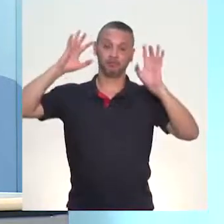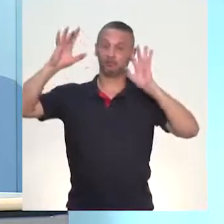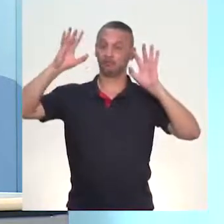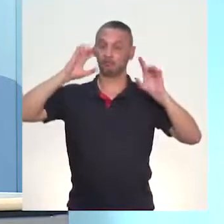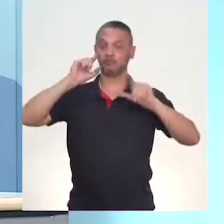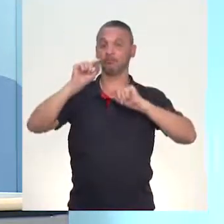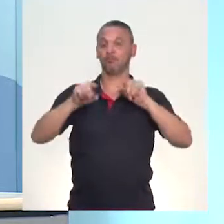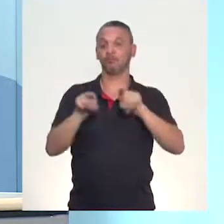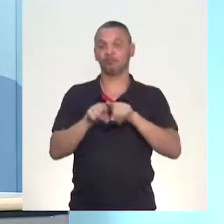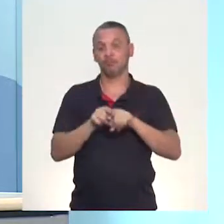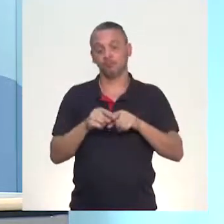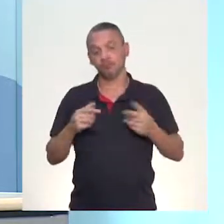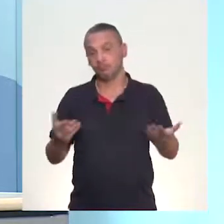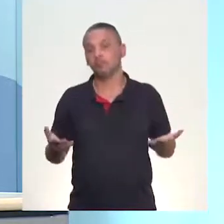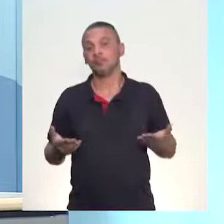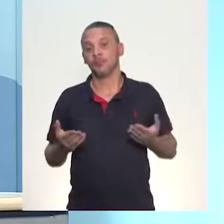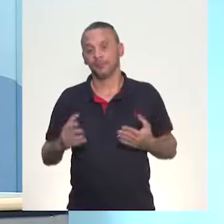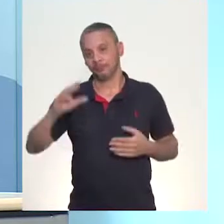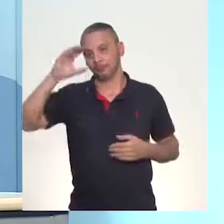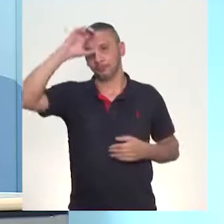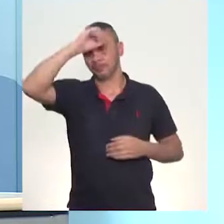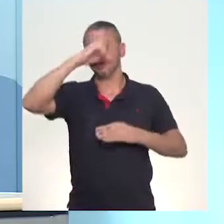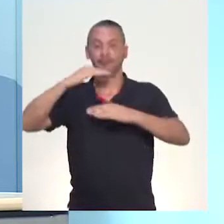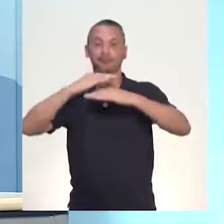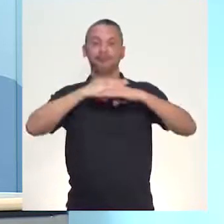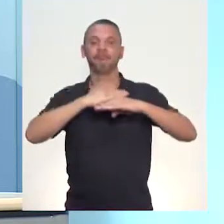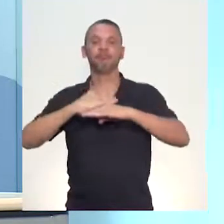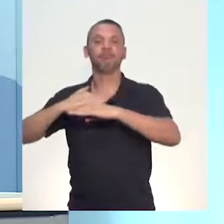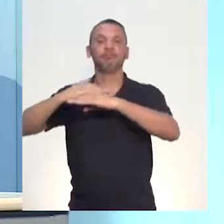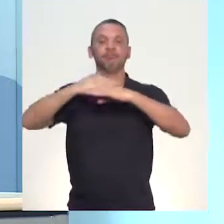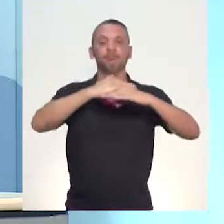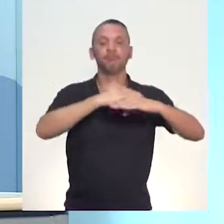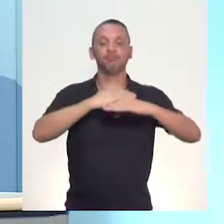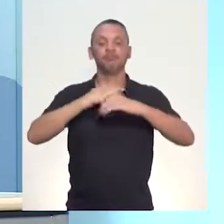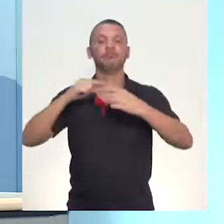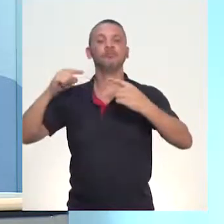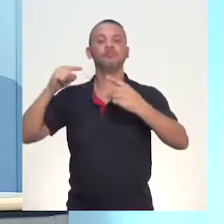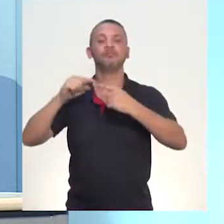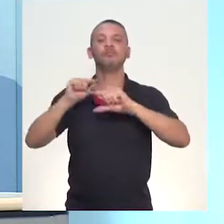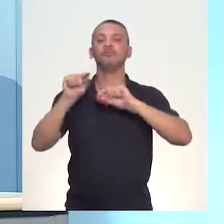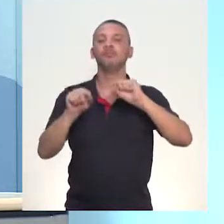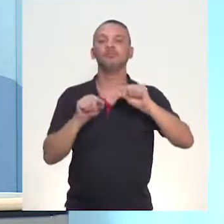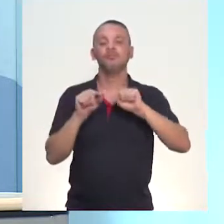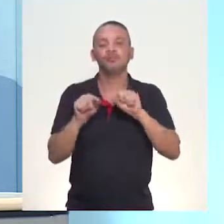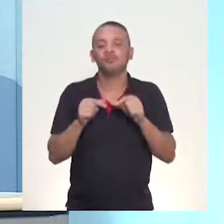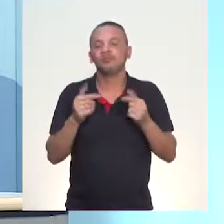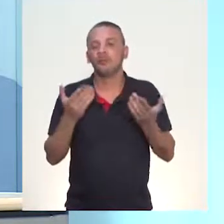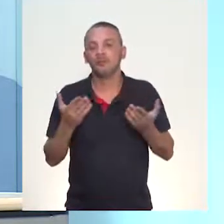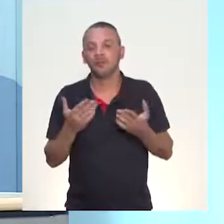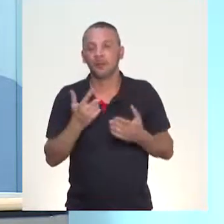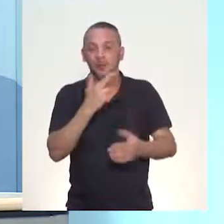bem, o senso comum também tem, em algum sentido, implicado o